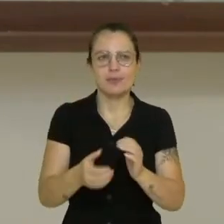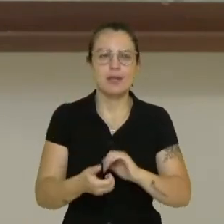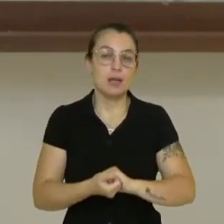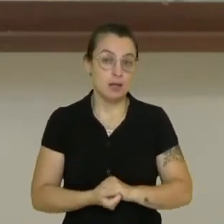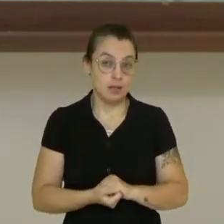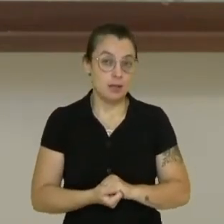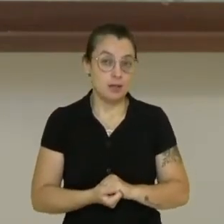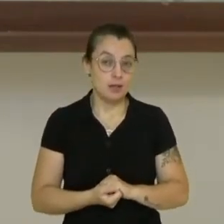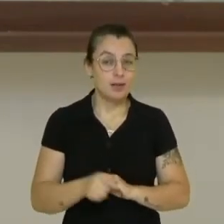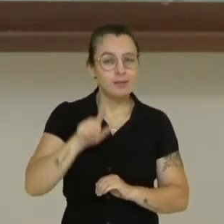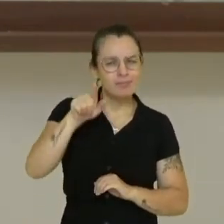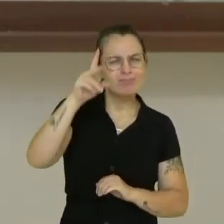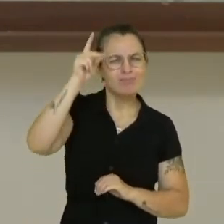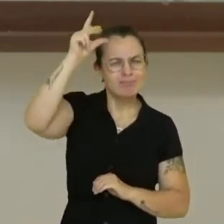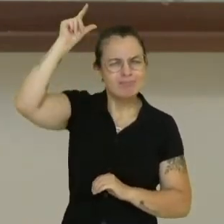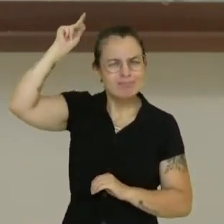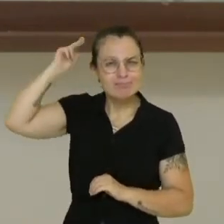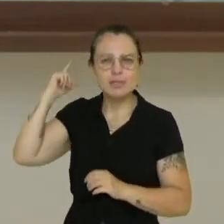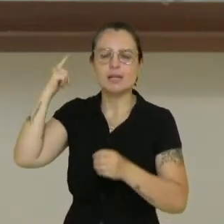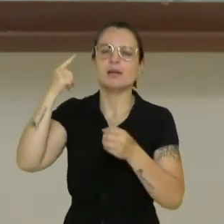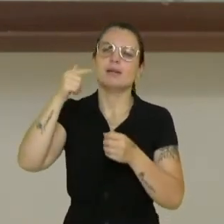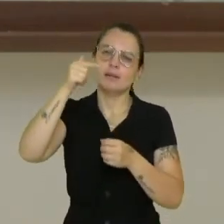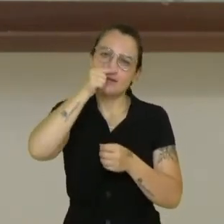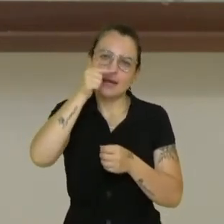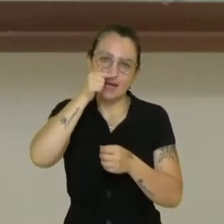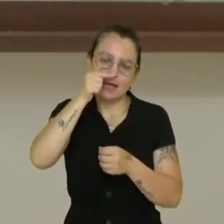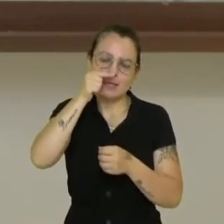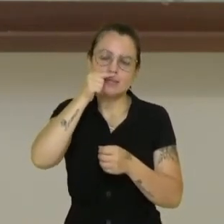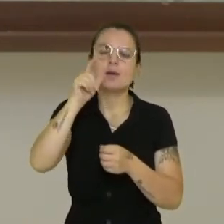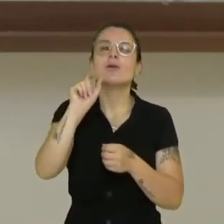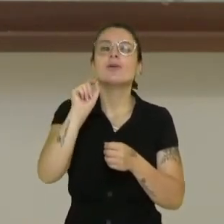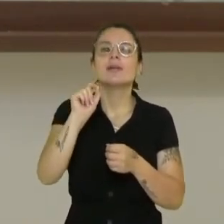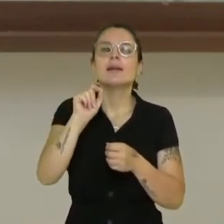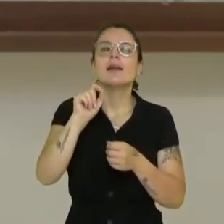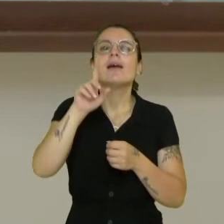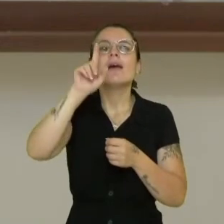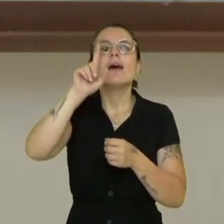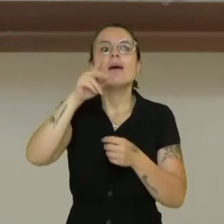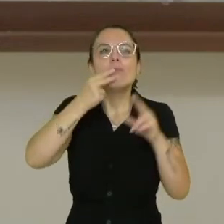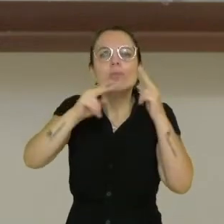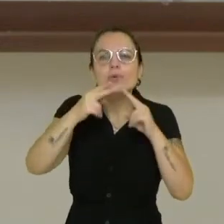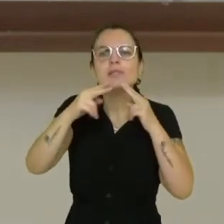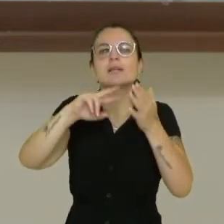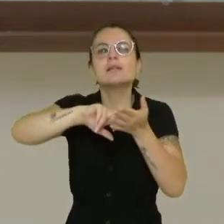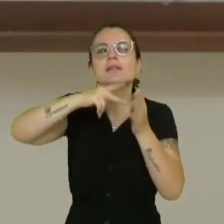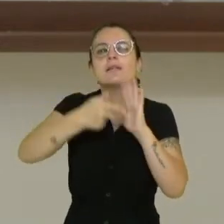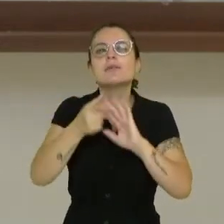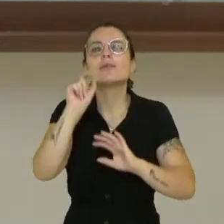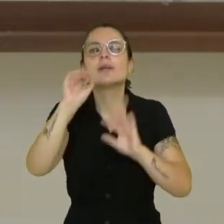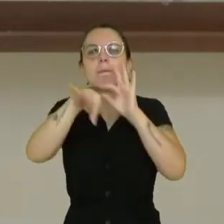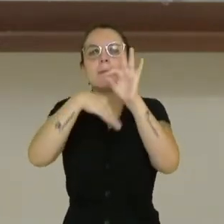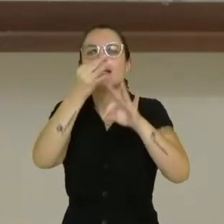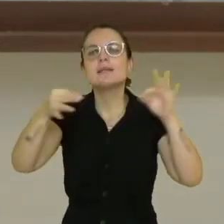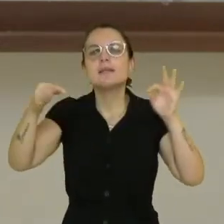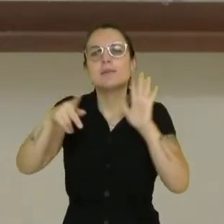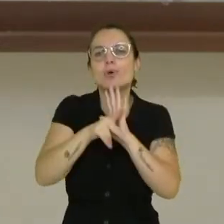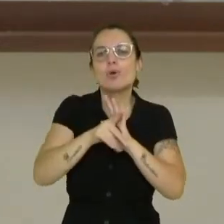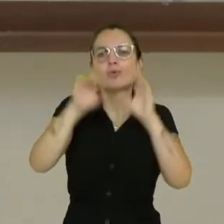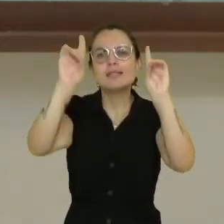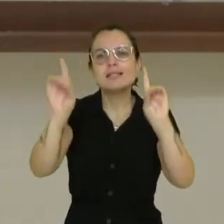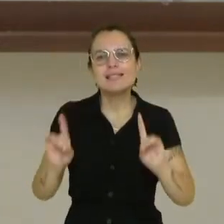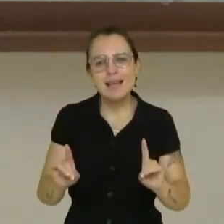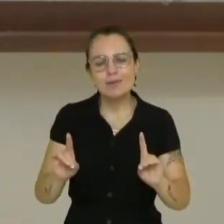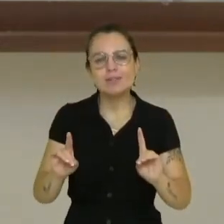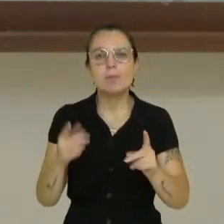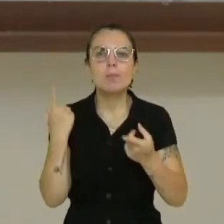dos deuses para o ser humano, para que eles pudessem fugir das dores, para que eles pudessem